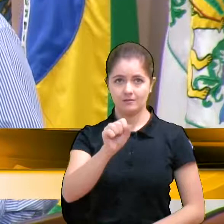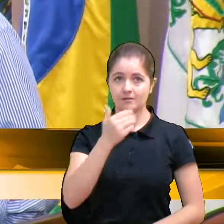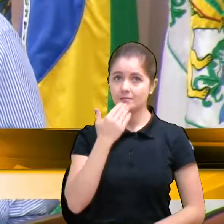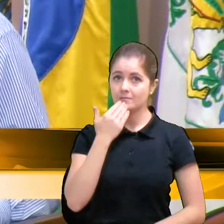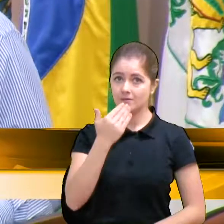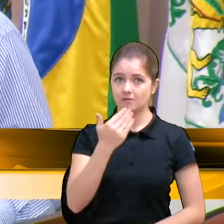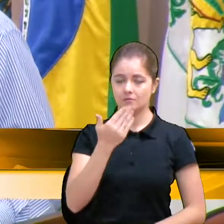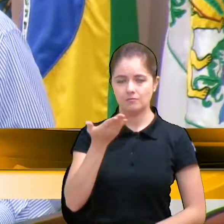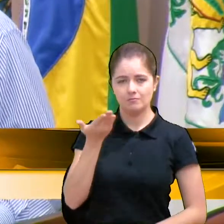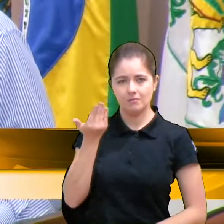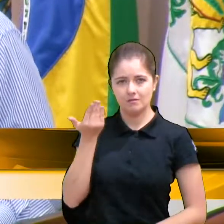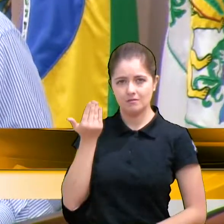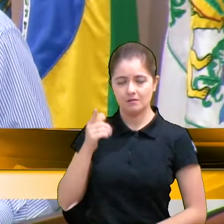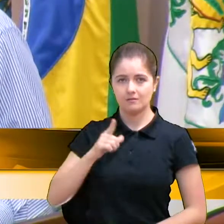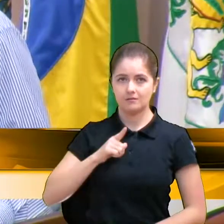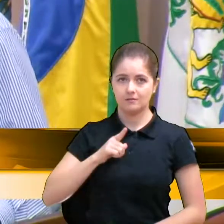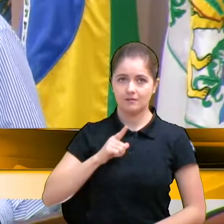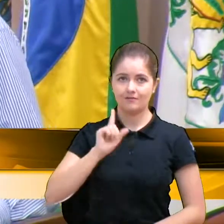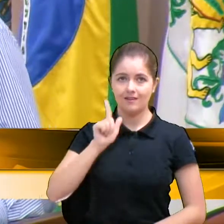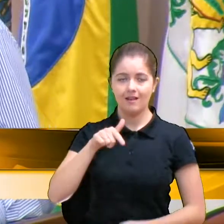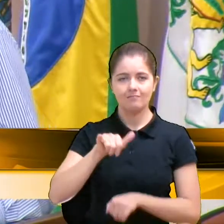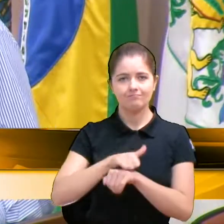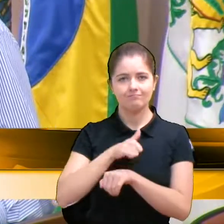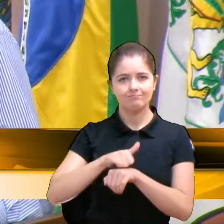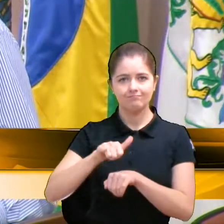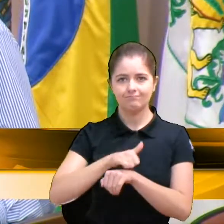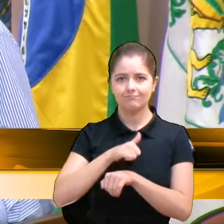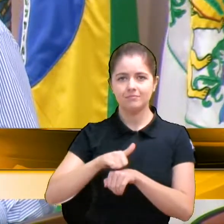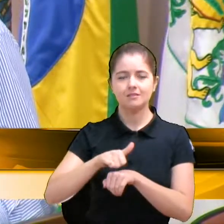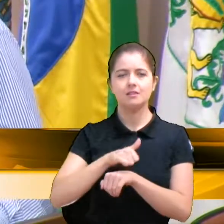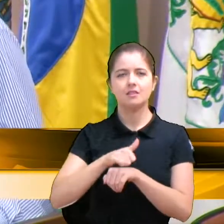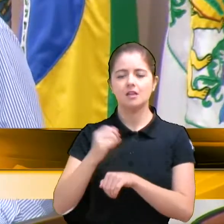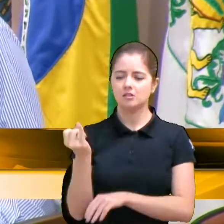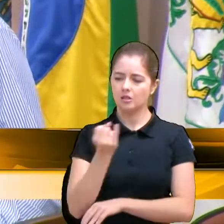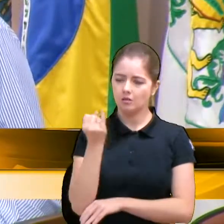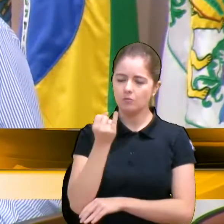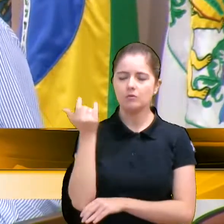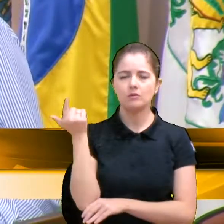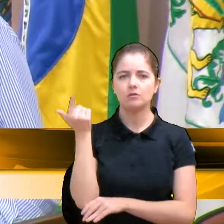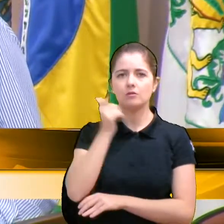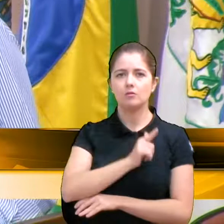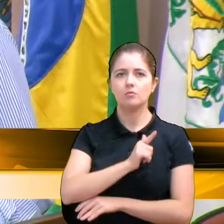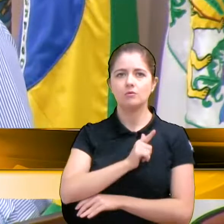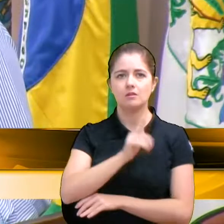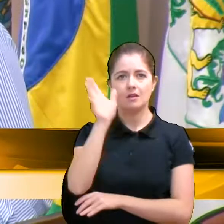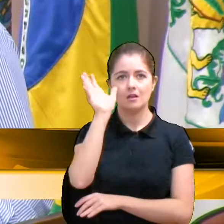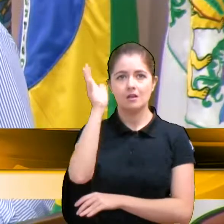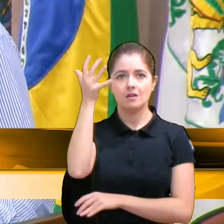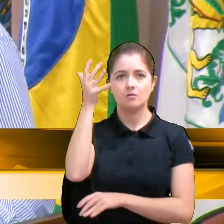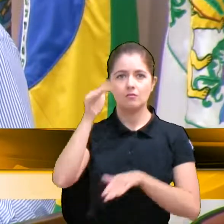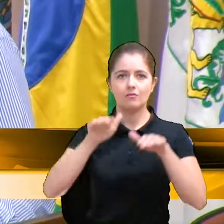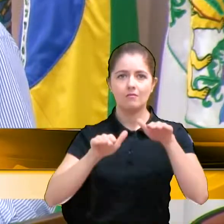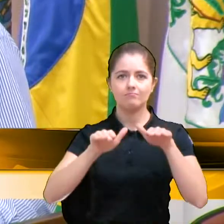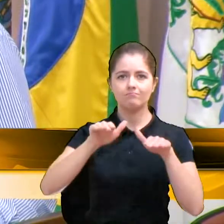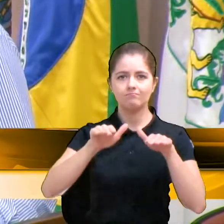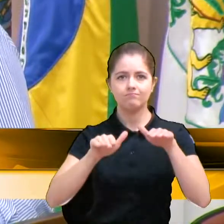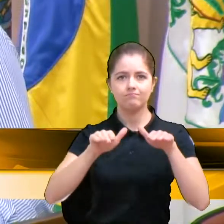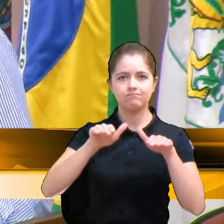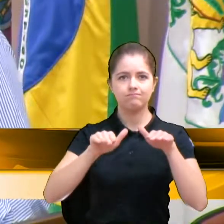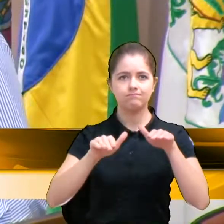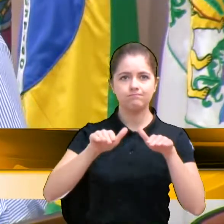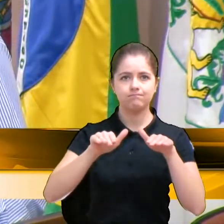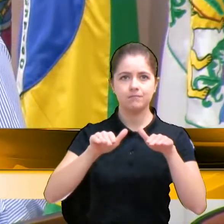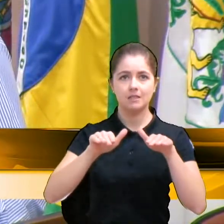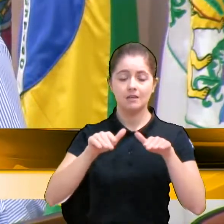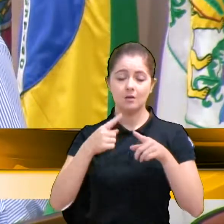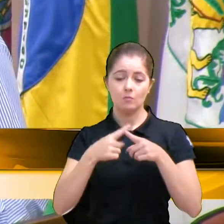nas edições anteriores, foi um instrumento eficaz para encontrar uma solução equilibrada entre os interesses